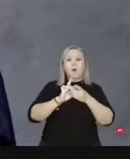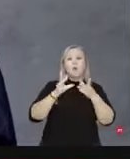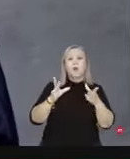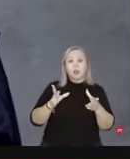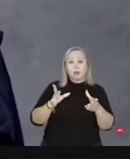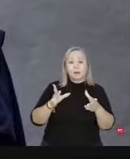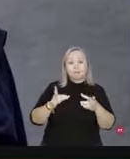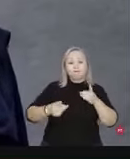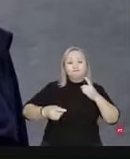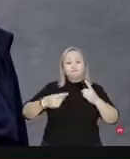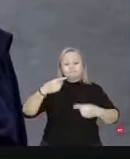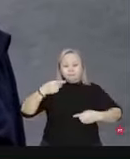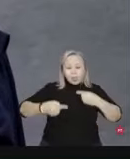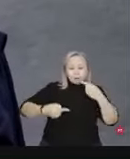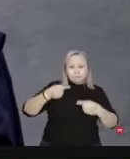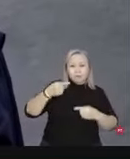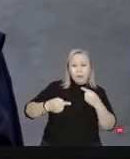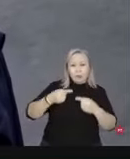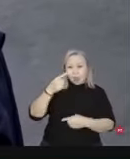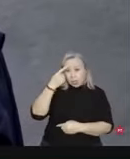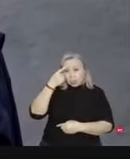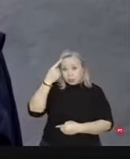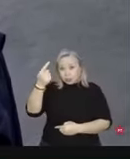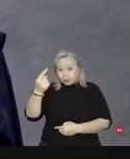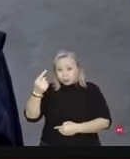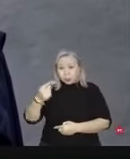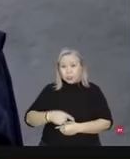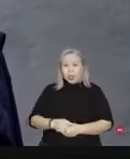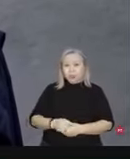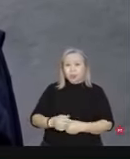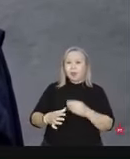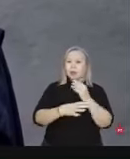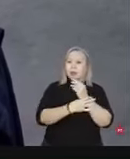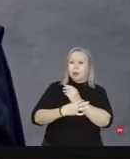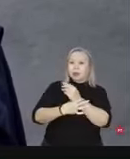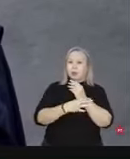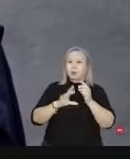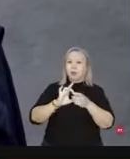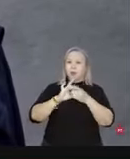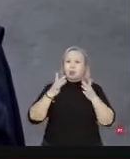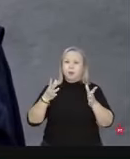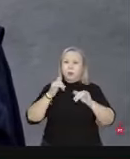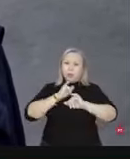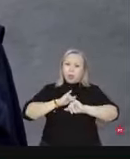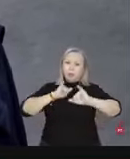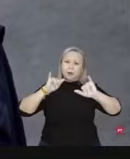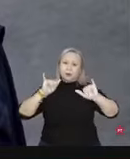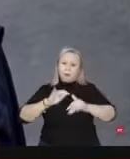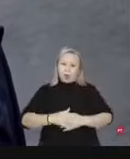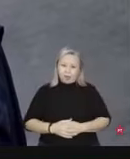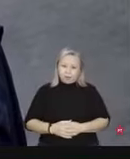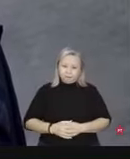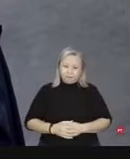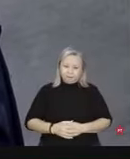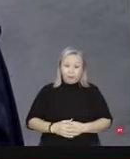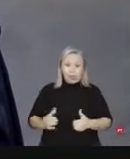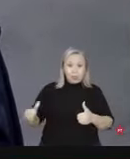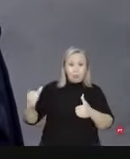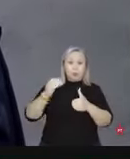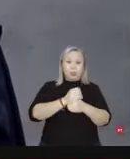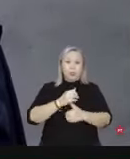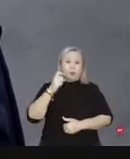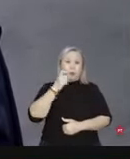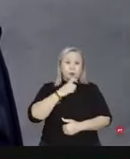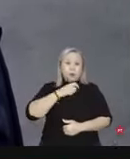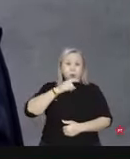garantido pela liberdade de expressão e pela liberdade de imprensa, substituir por suas mentiras autoritárias